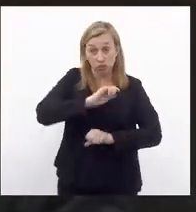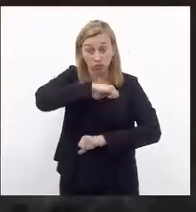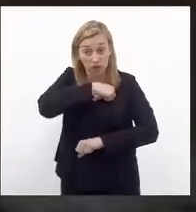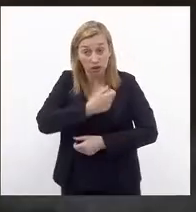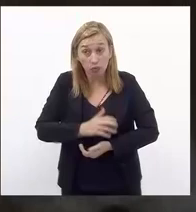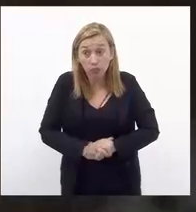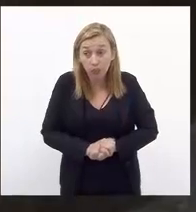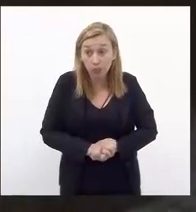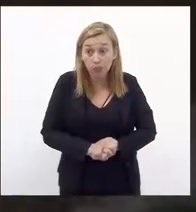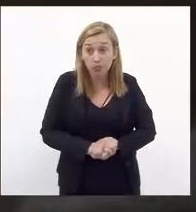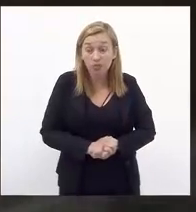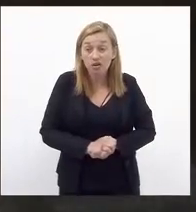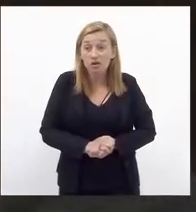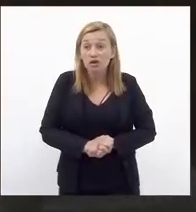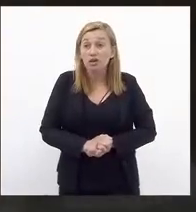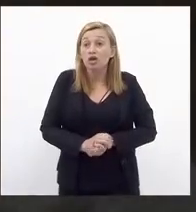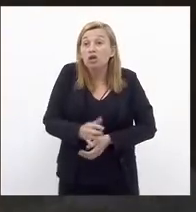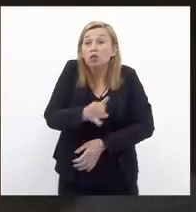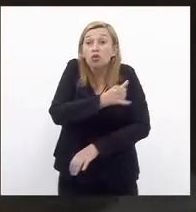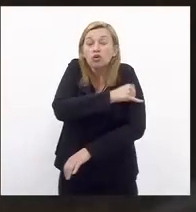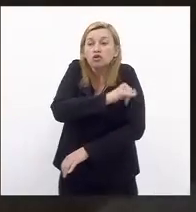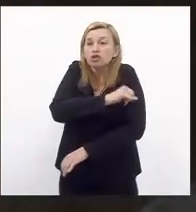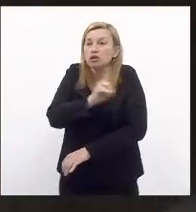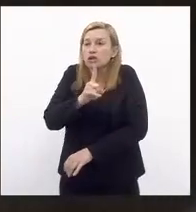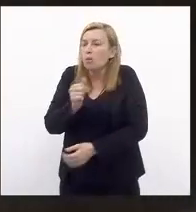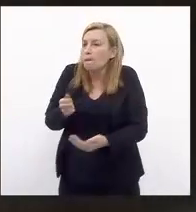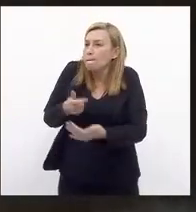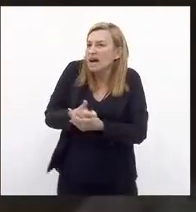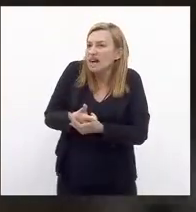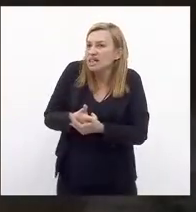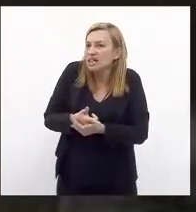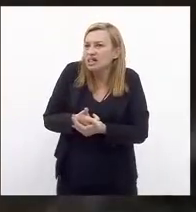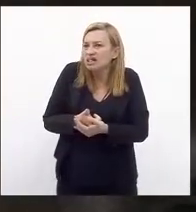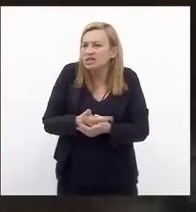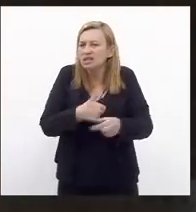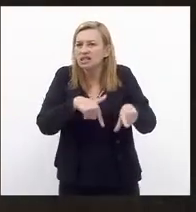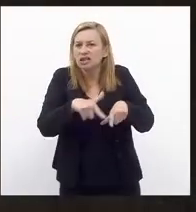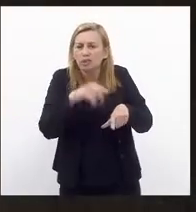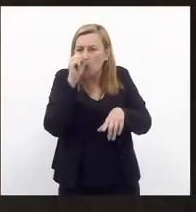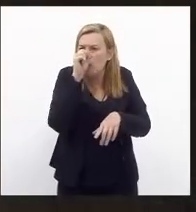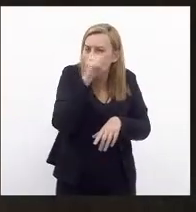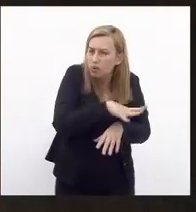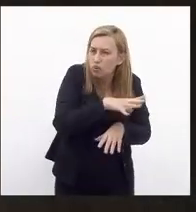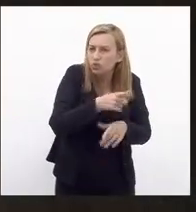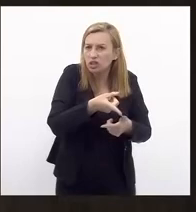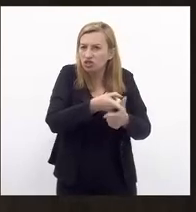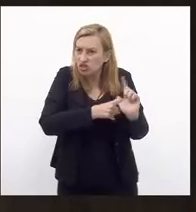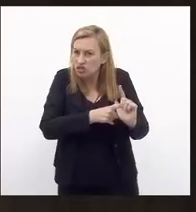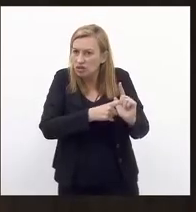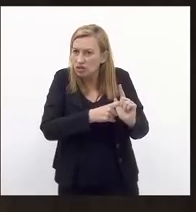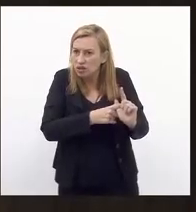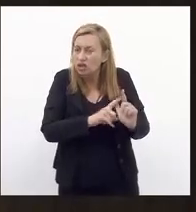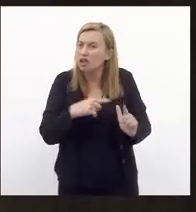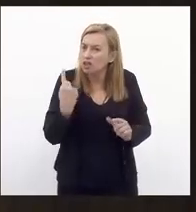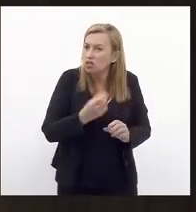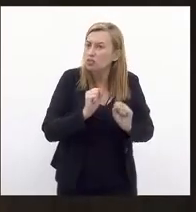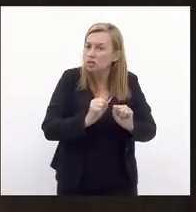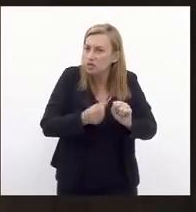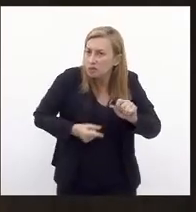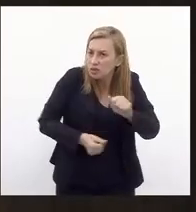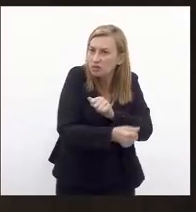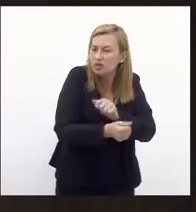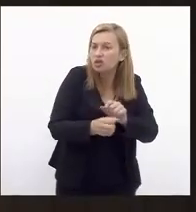recuperação fazia com que o Rio de Janeiro não pague esse serviço absurdo da dívida e que a gente possa